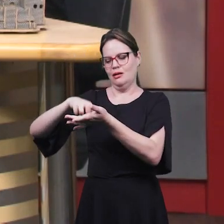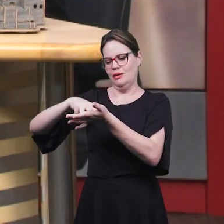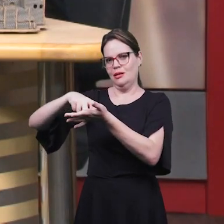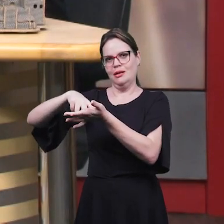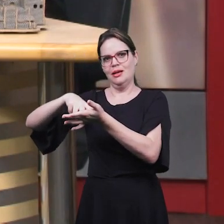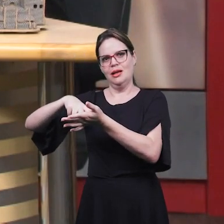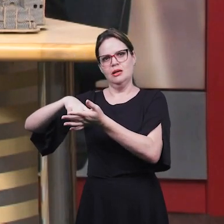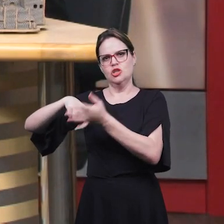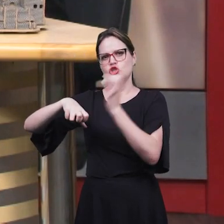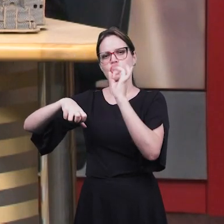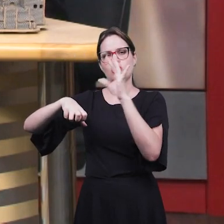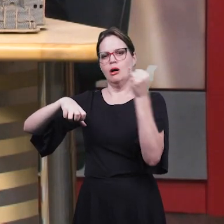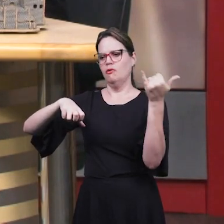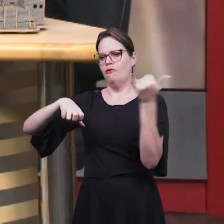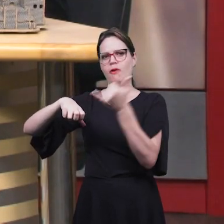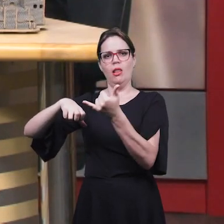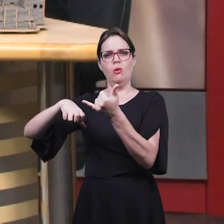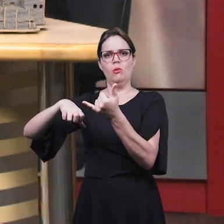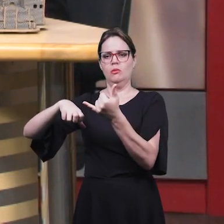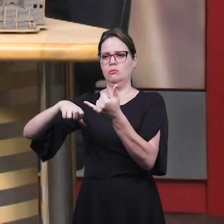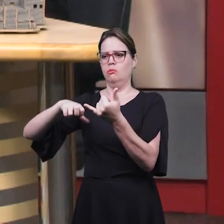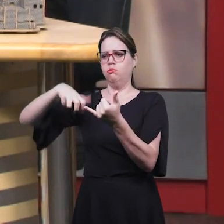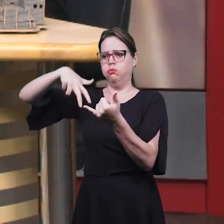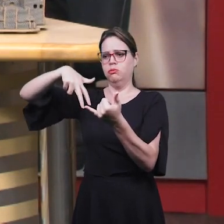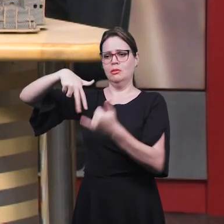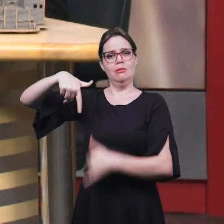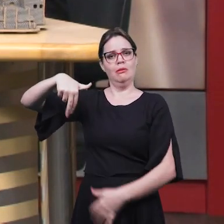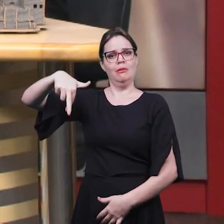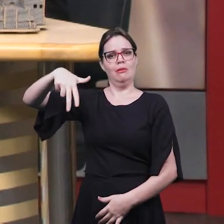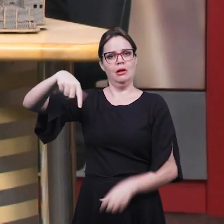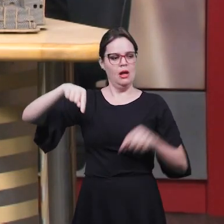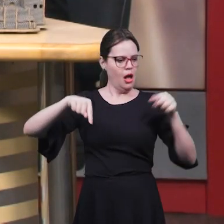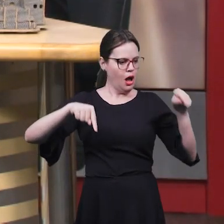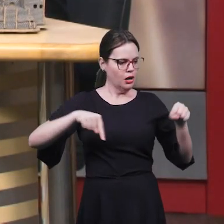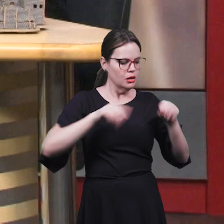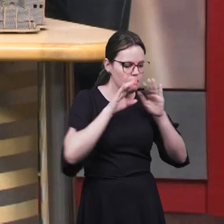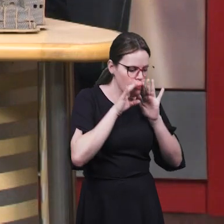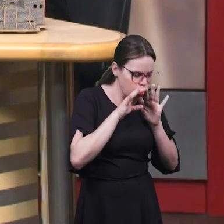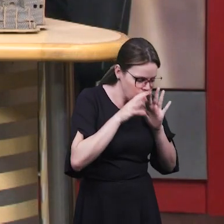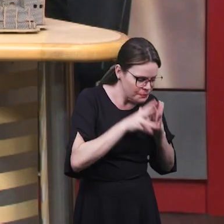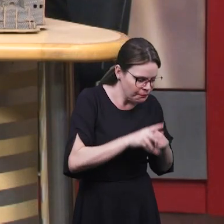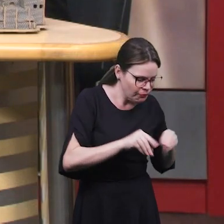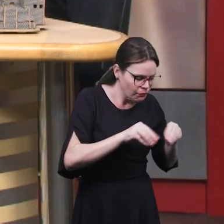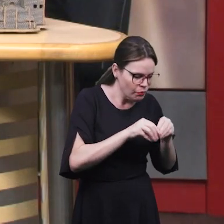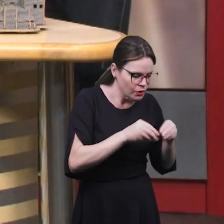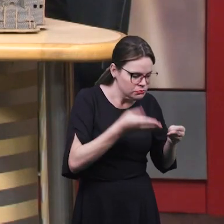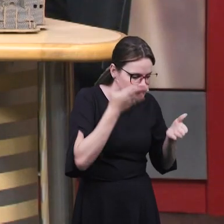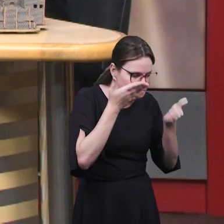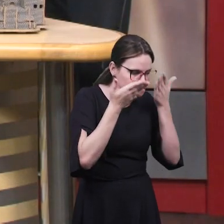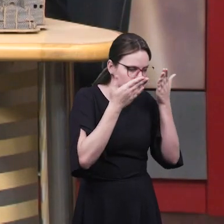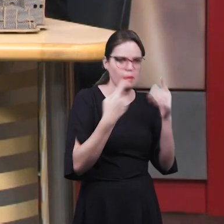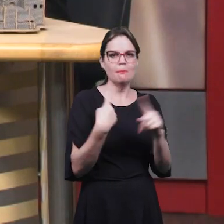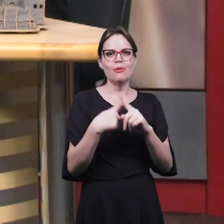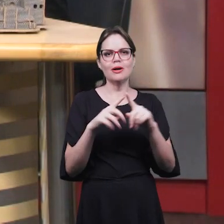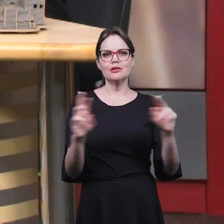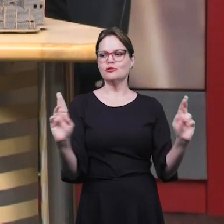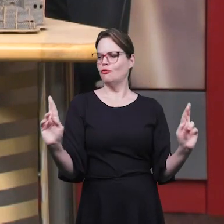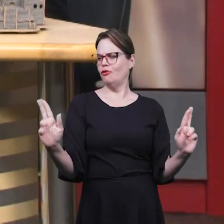o homem foi curado. O outro, ele já fez esse lodo. Pô, mas por quê? Na verdade é o seguinte,